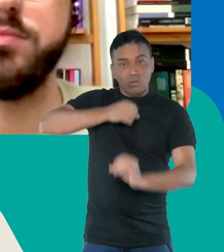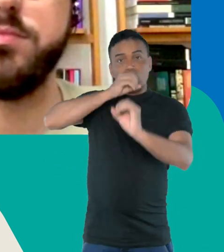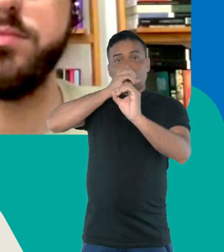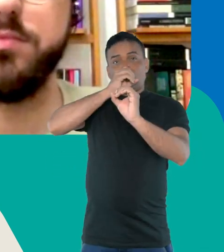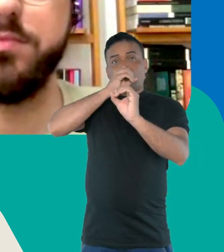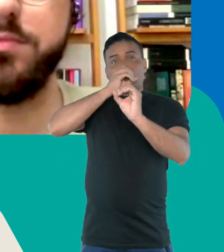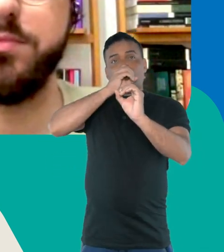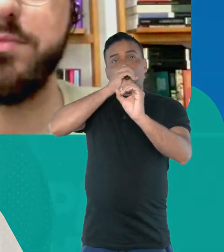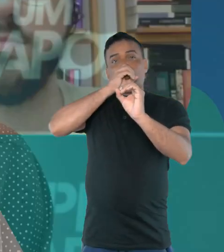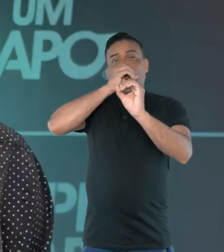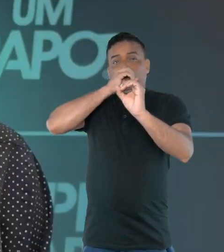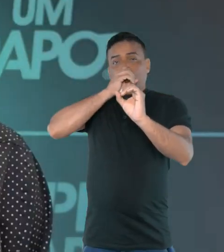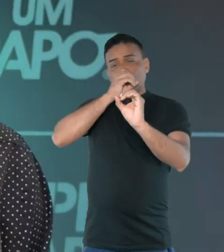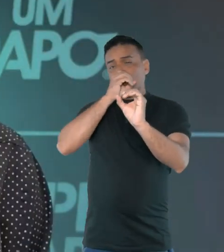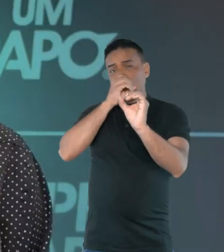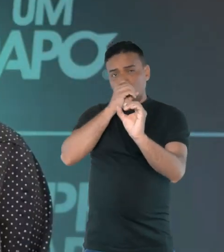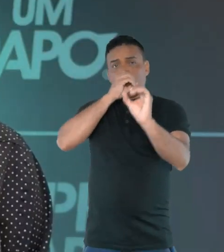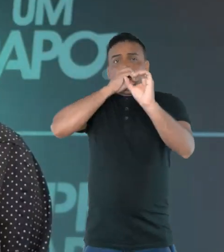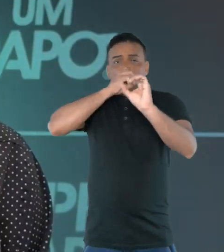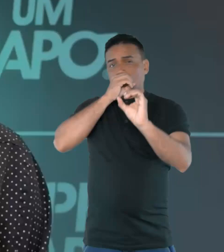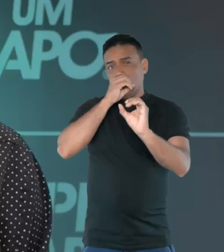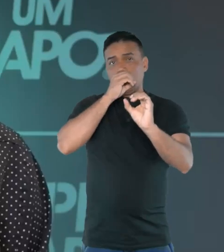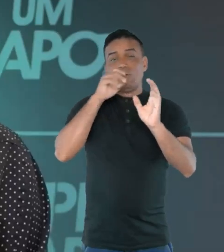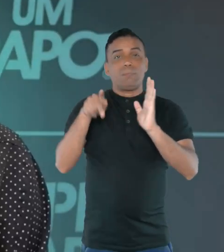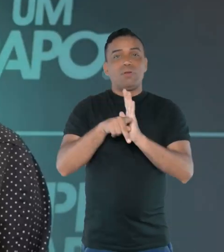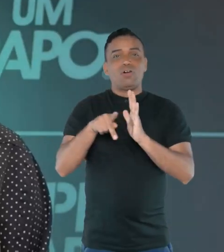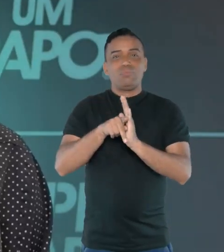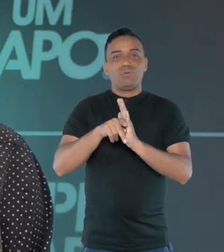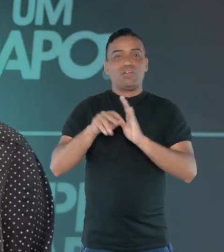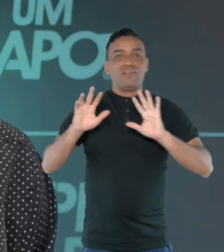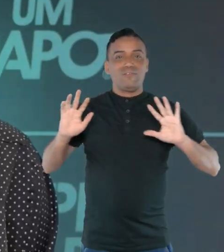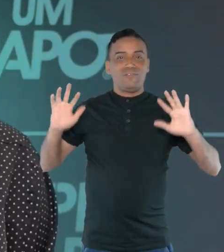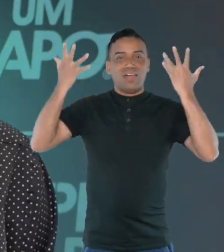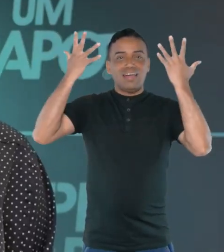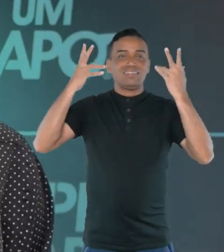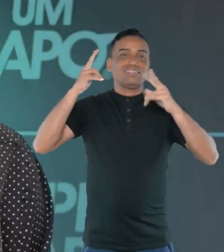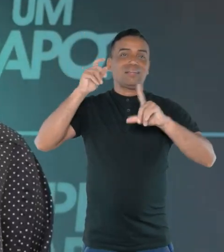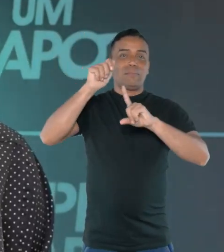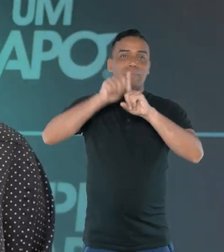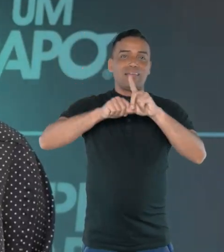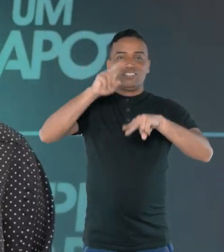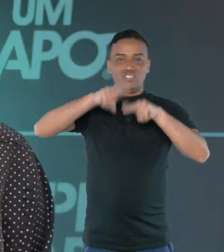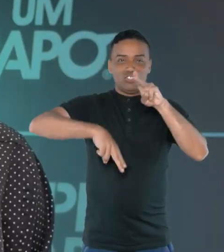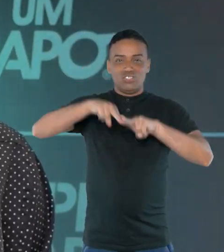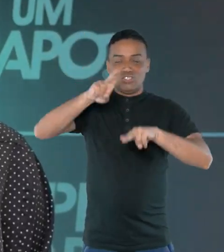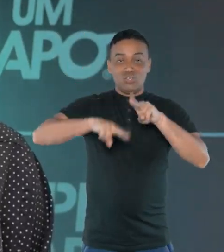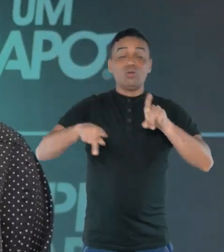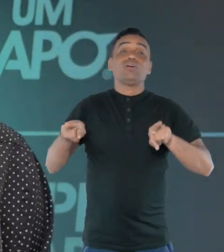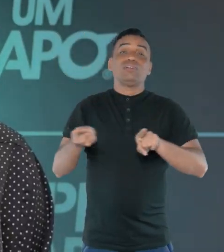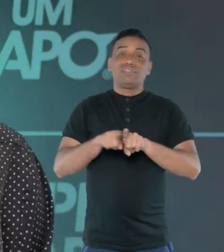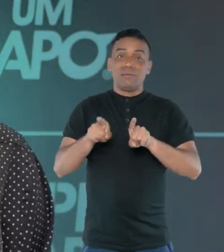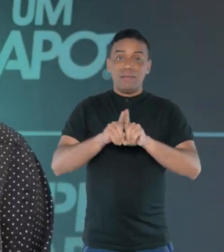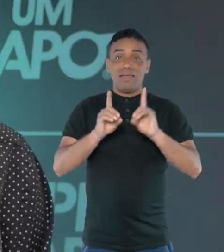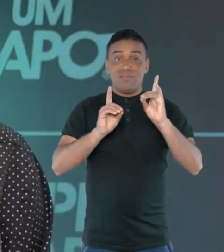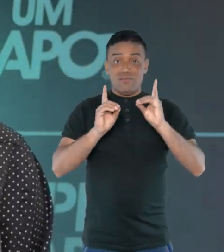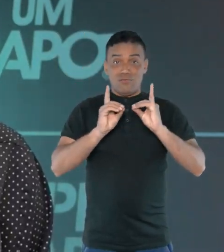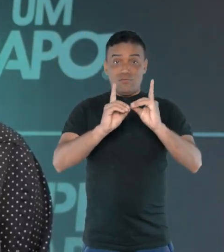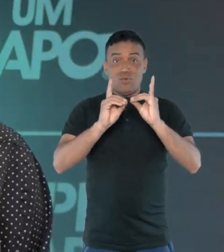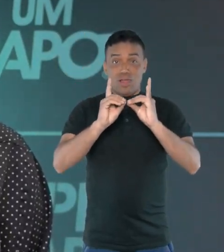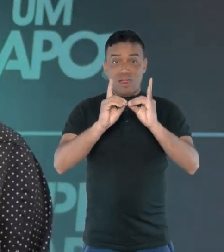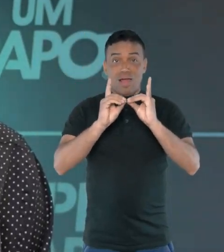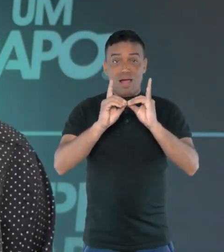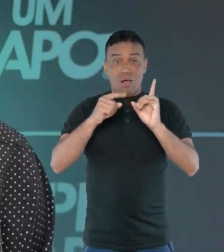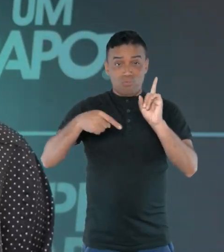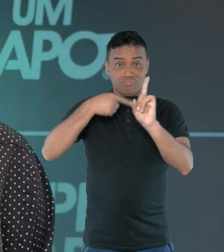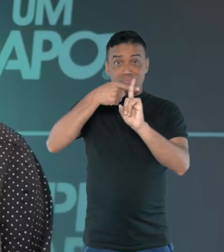tocou apenas como fazia nas serestas de junho e, principalmente, nos funerais pagos pela Igreja Matriz de